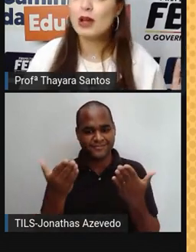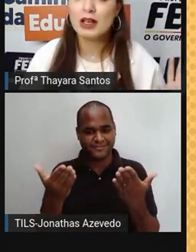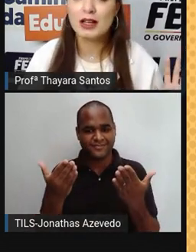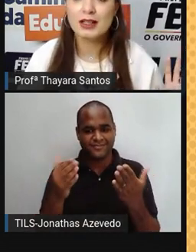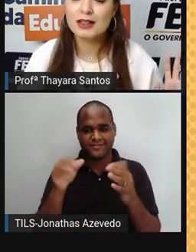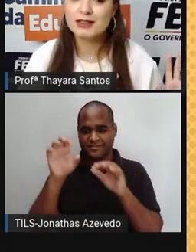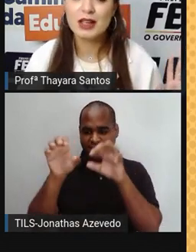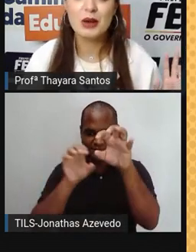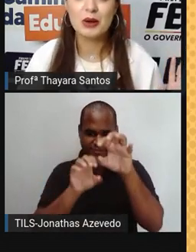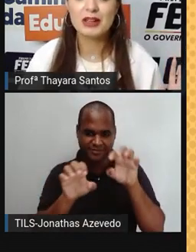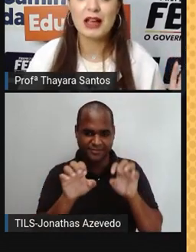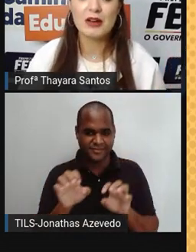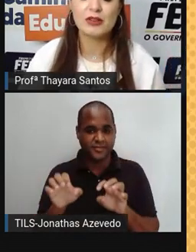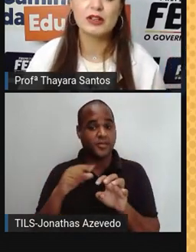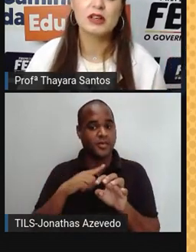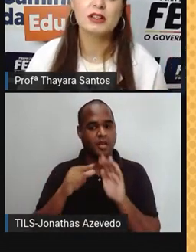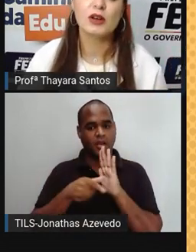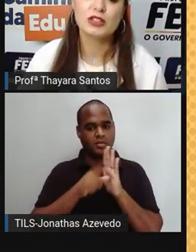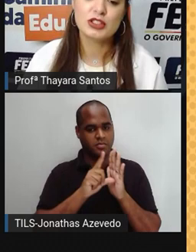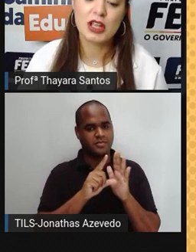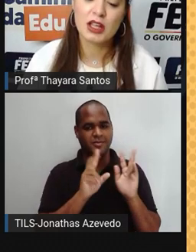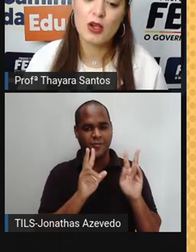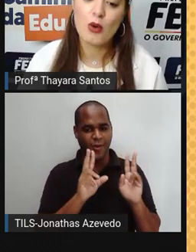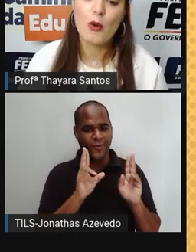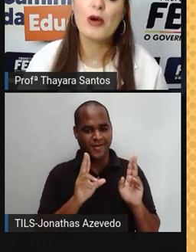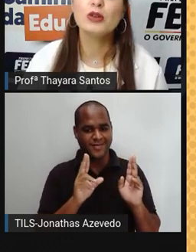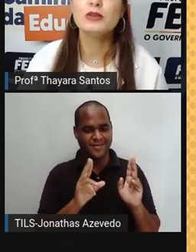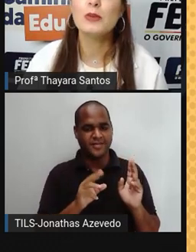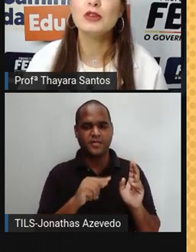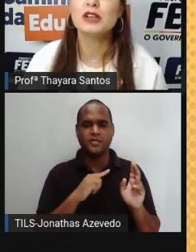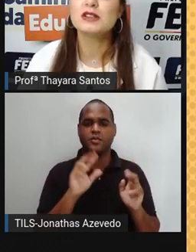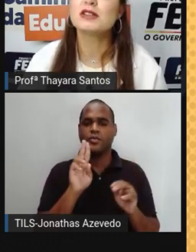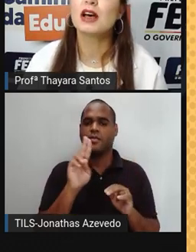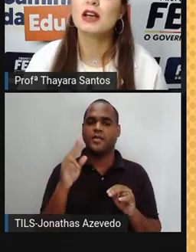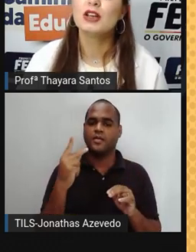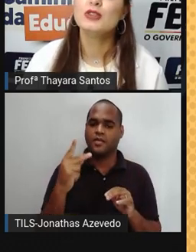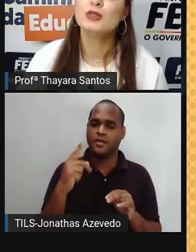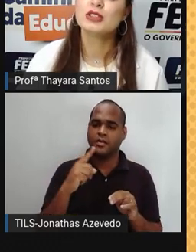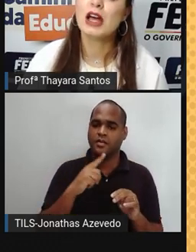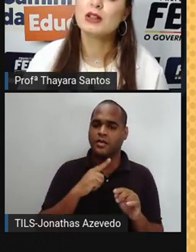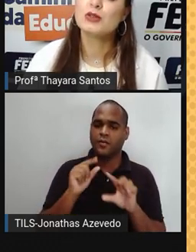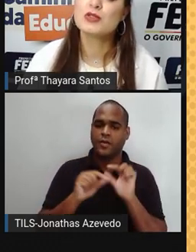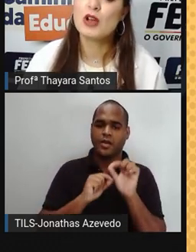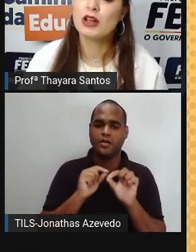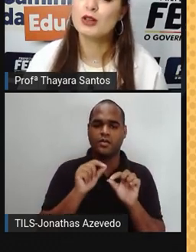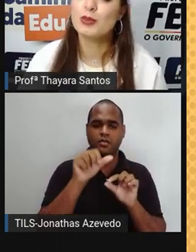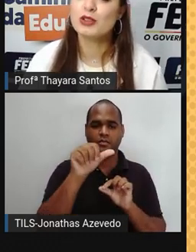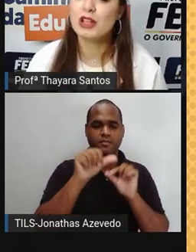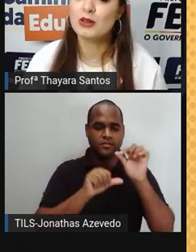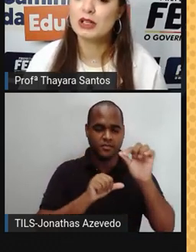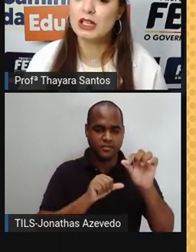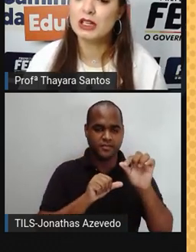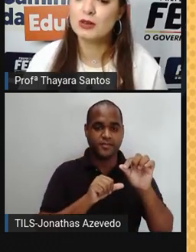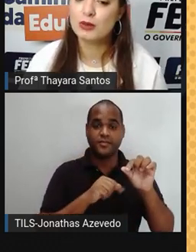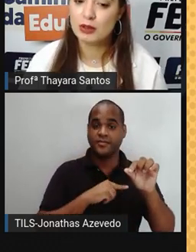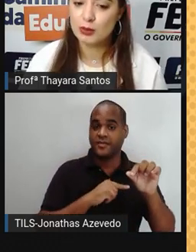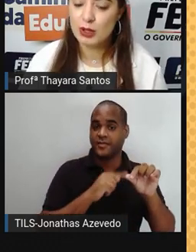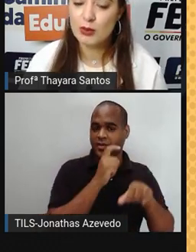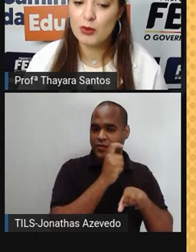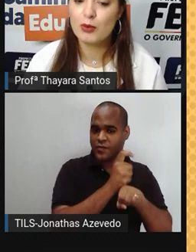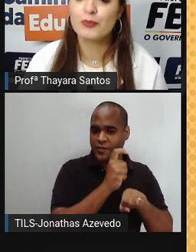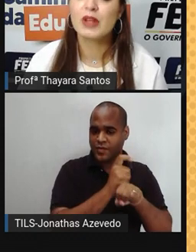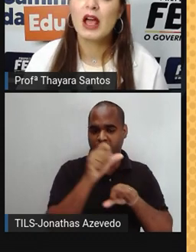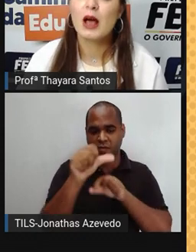aí igualzinho aquele anterior que tava Então a gente tem aqui ó como é o nome da mudança do estado sólido para o estado líquido